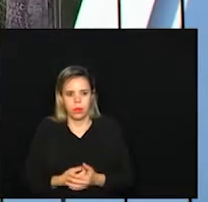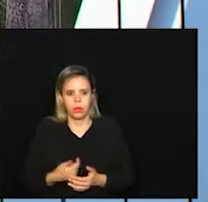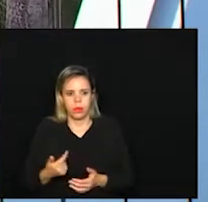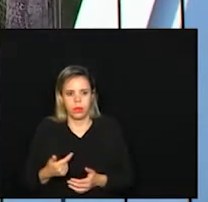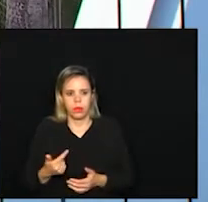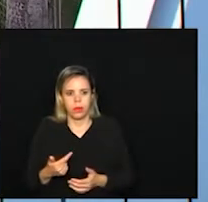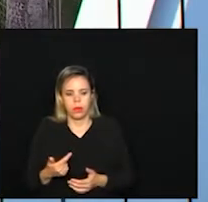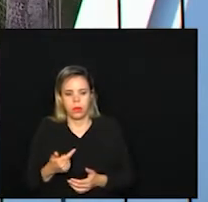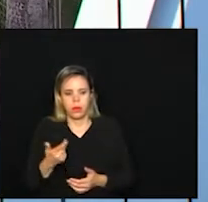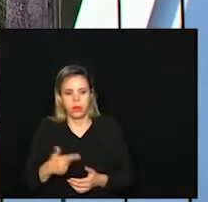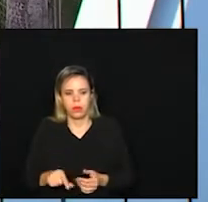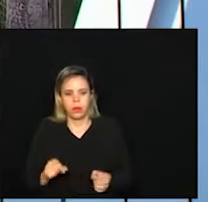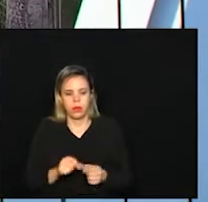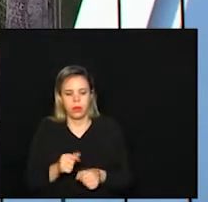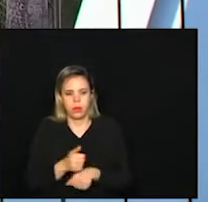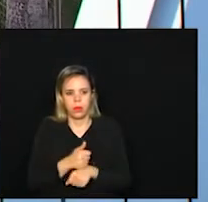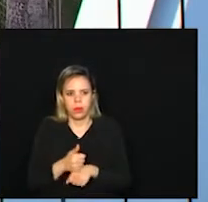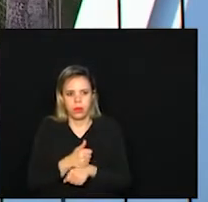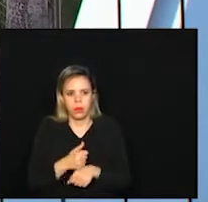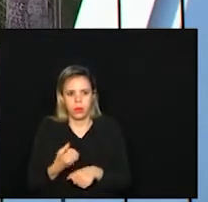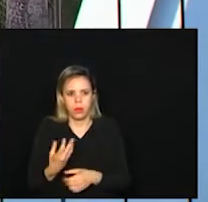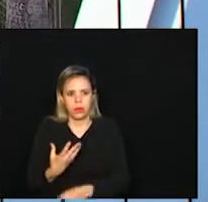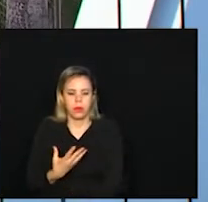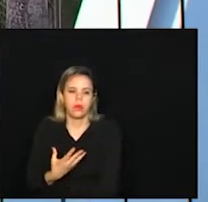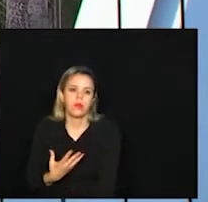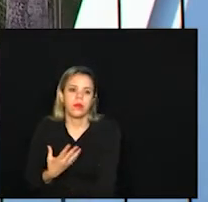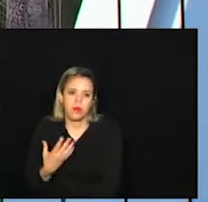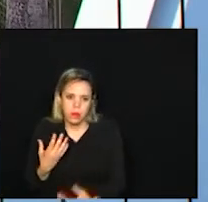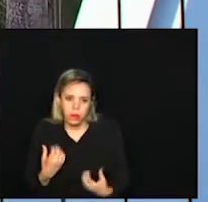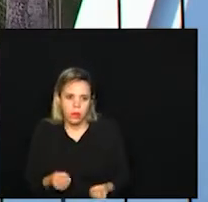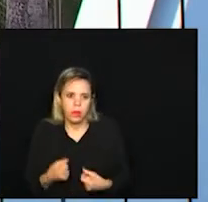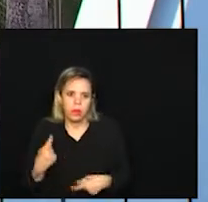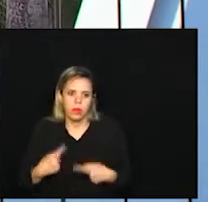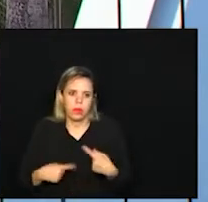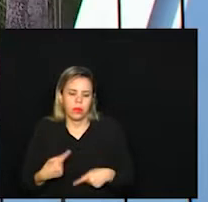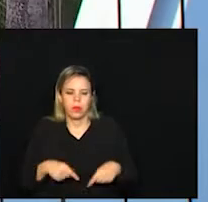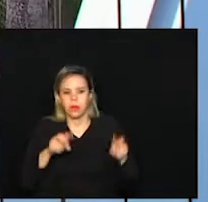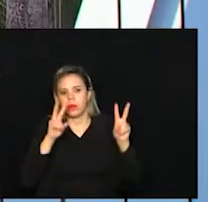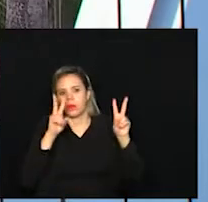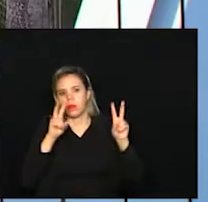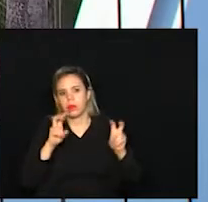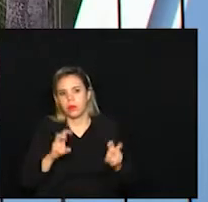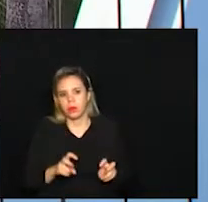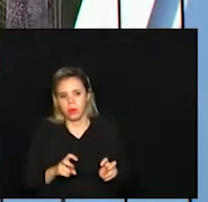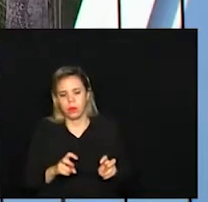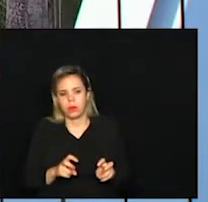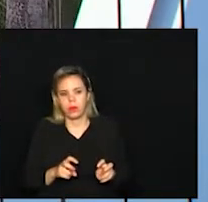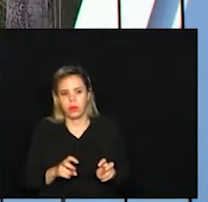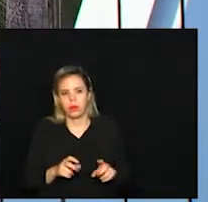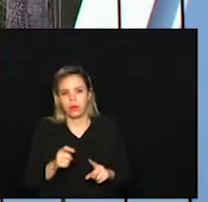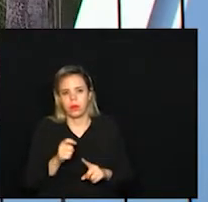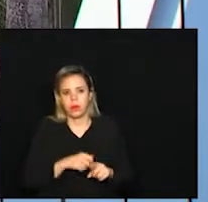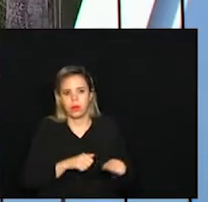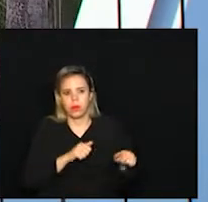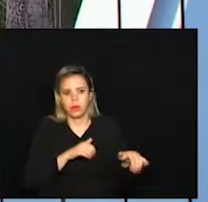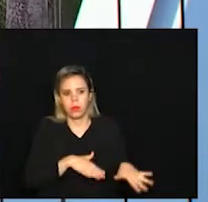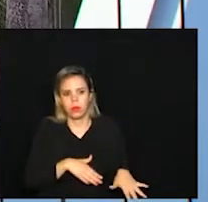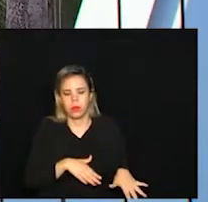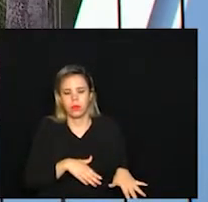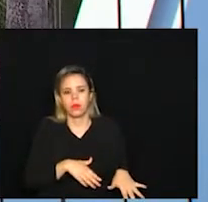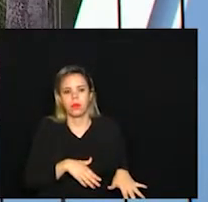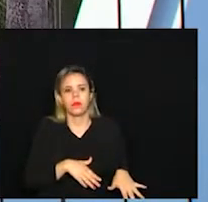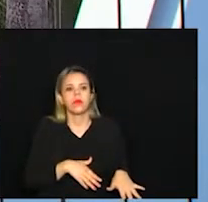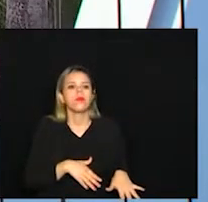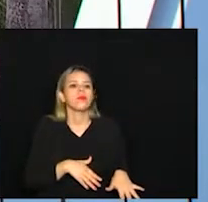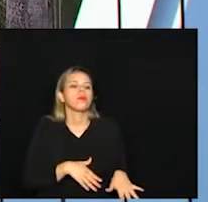segunda rodada com especialistas nós vamos discutir novamente um dos temas em meados no mês de setembro esse